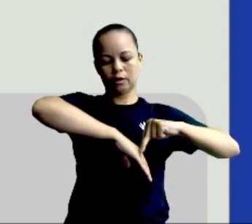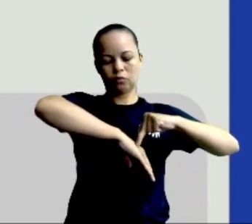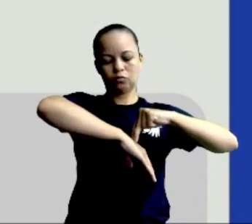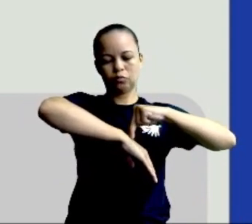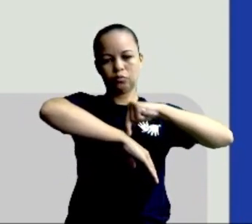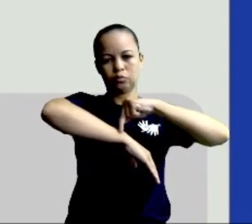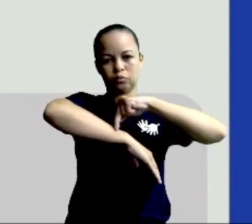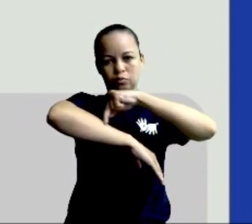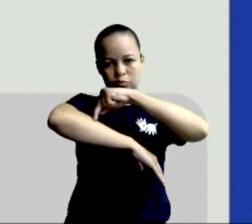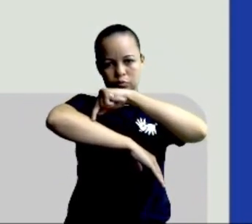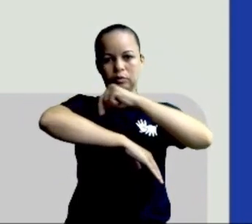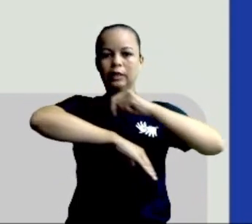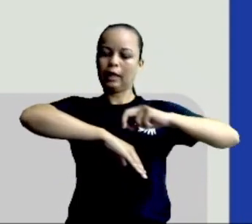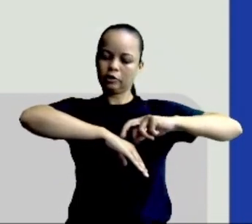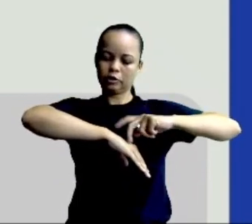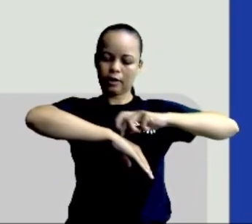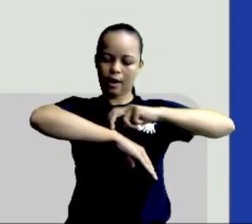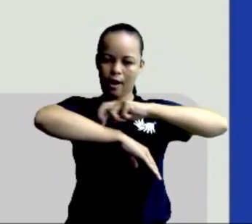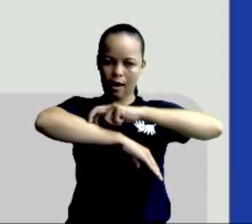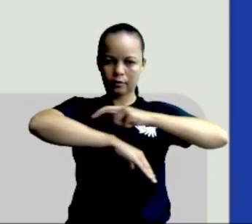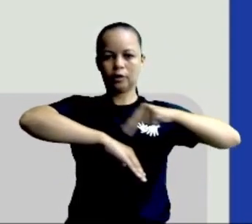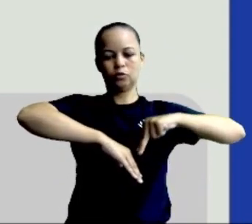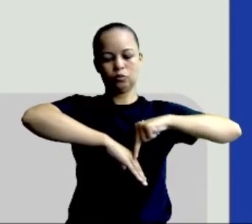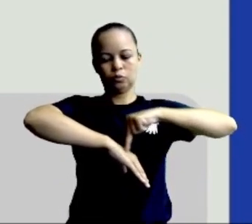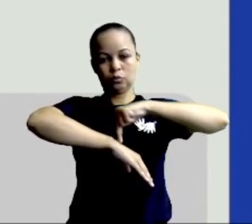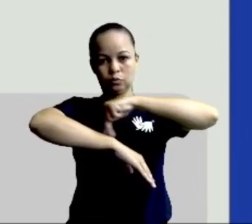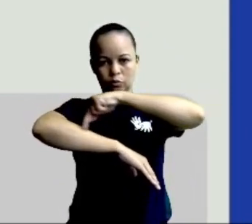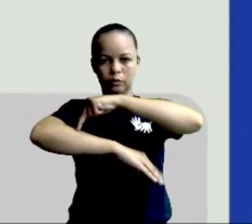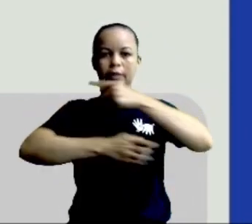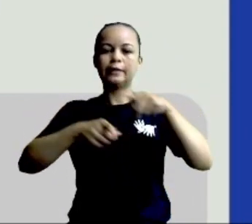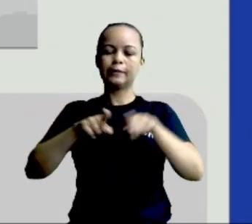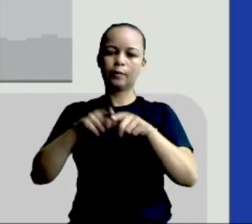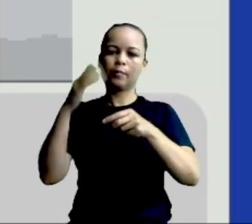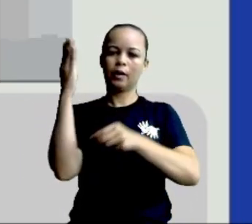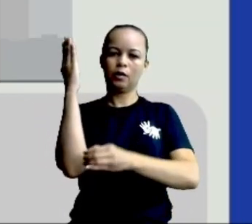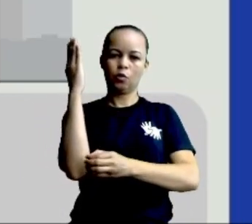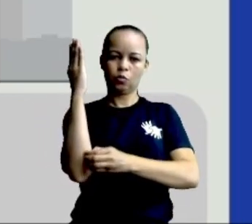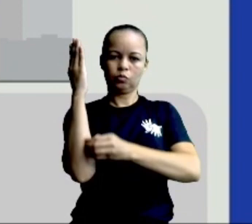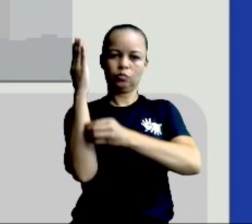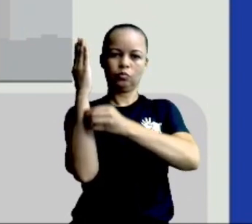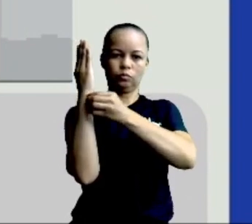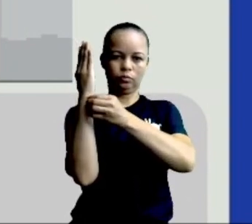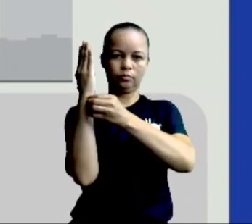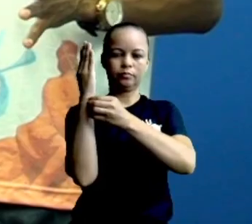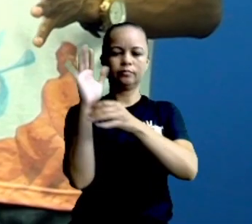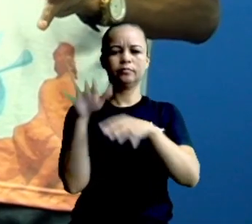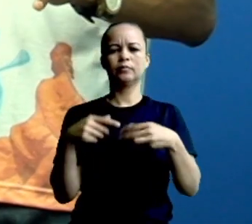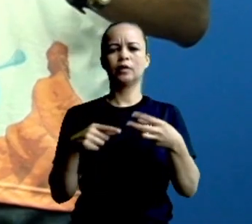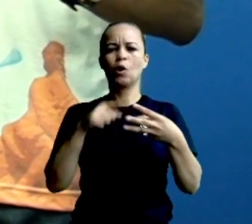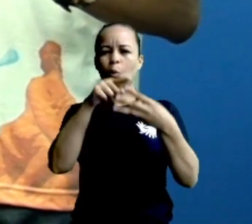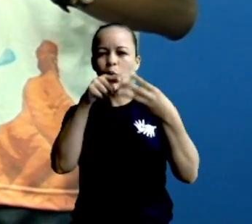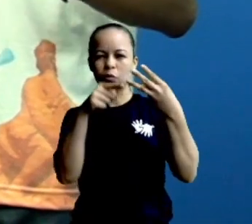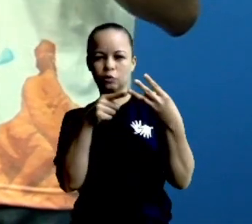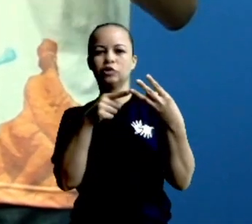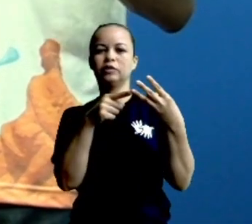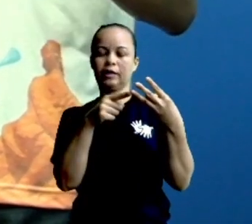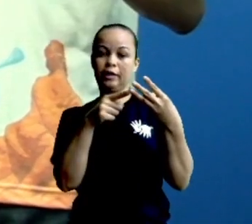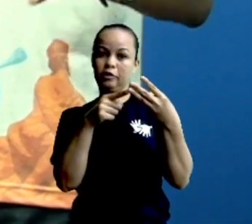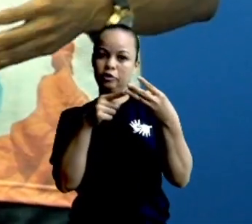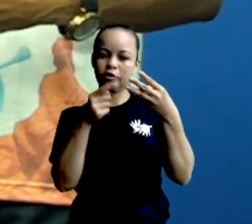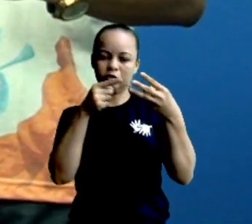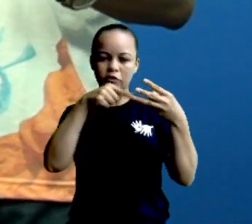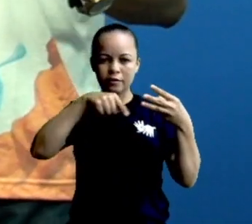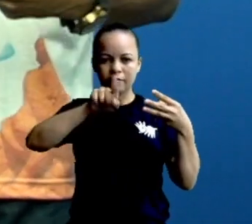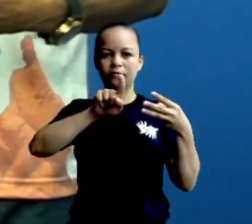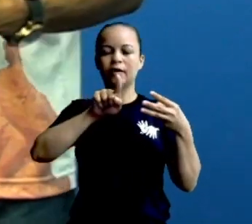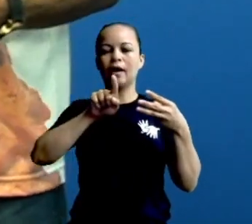rolante, certo? E um elevador. Os 3 que você pegar aí,